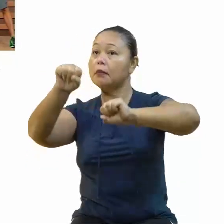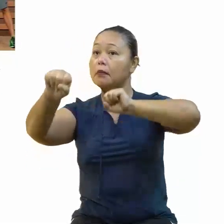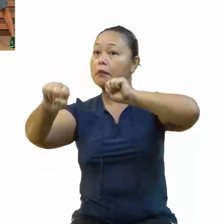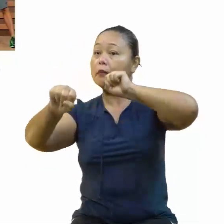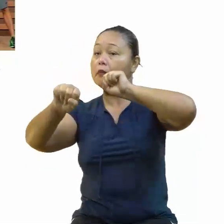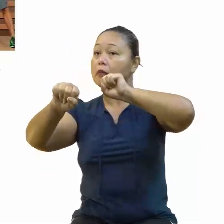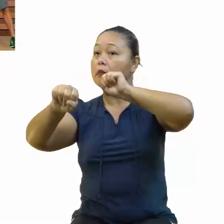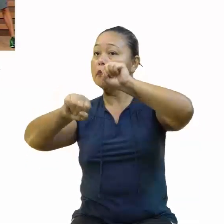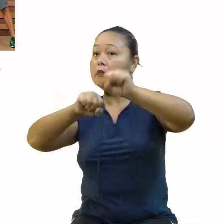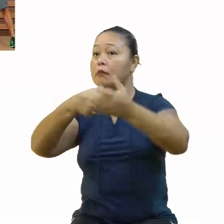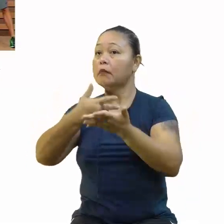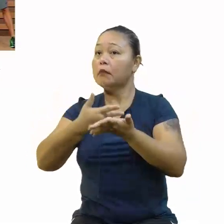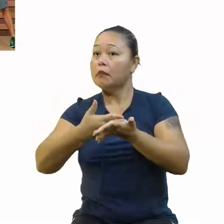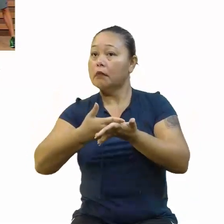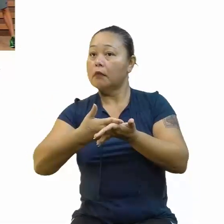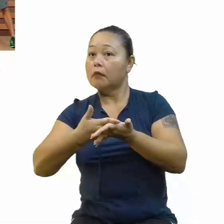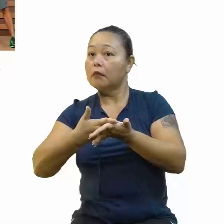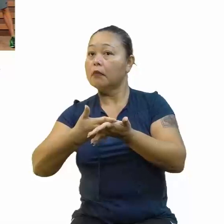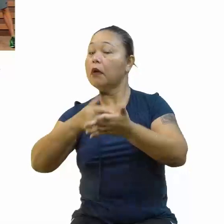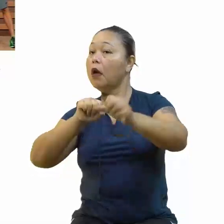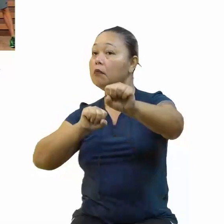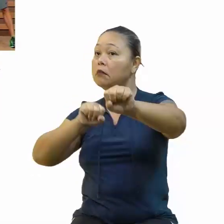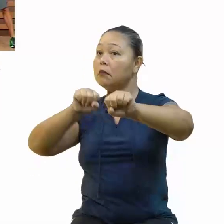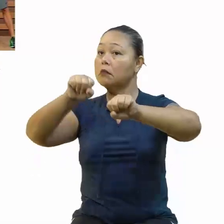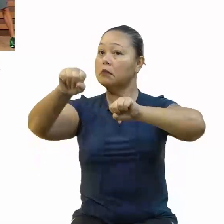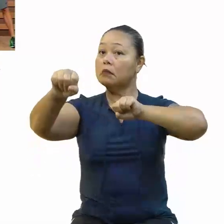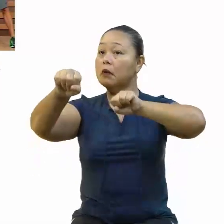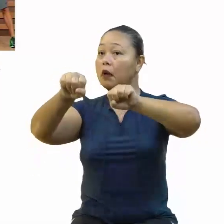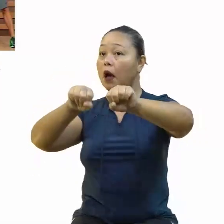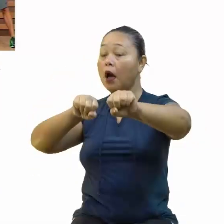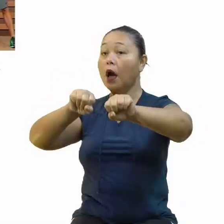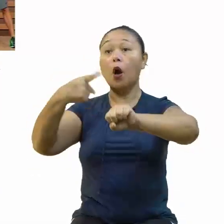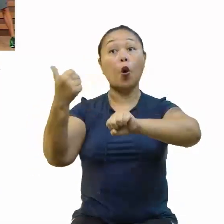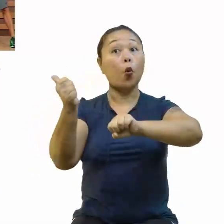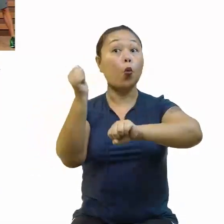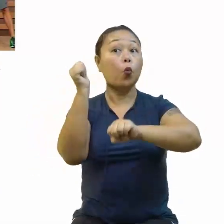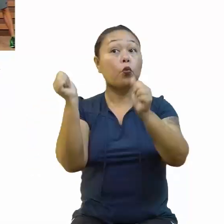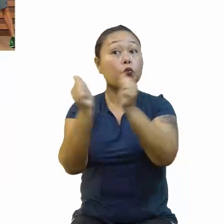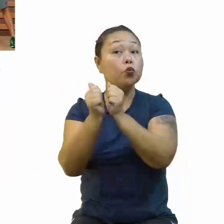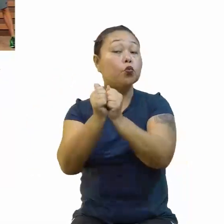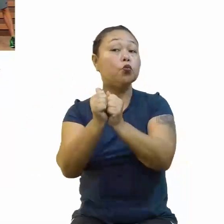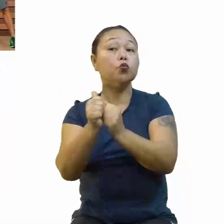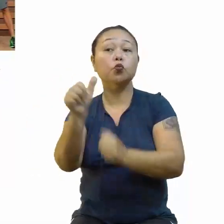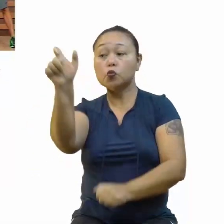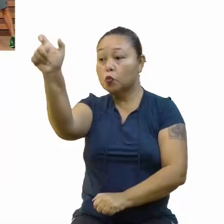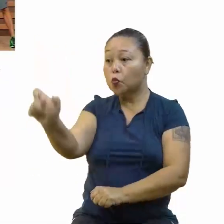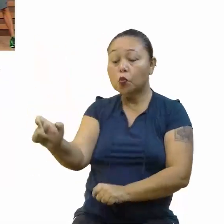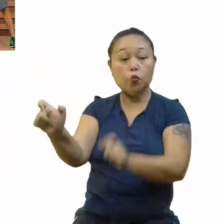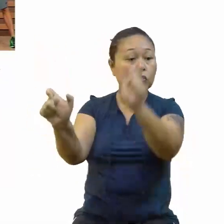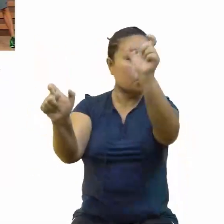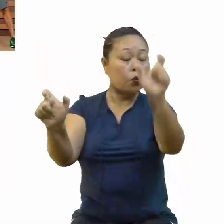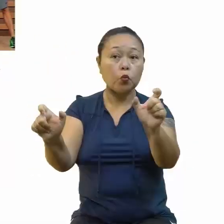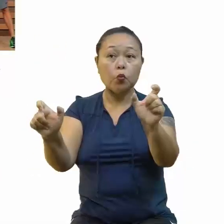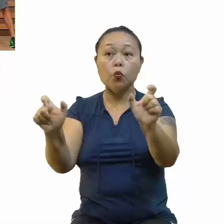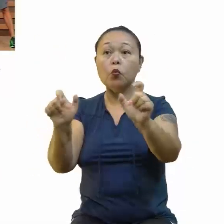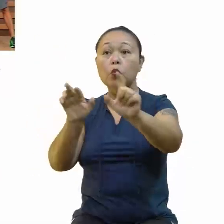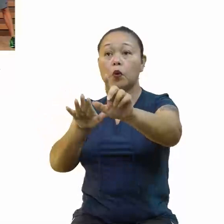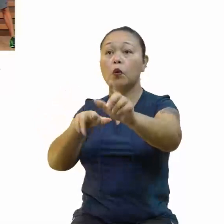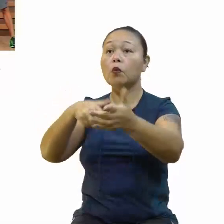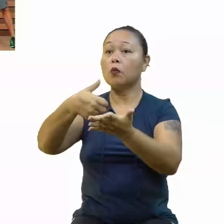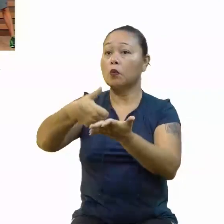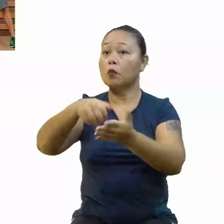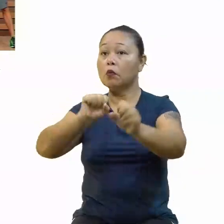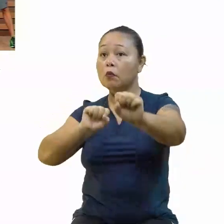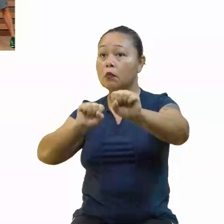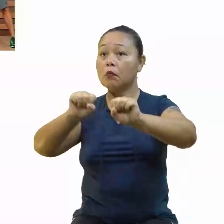e a outra vai, ó. E esse movimento com a dupla, ok? Então, vai fazer esse